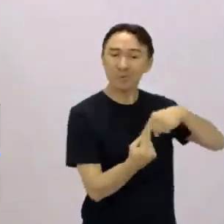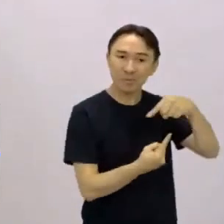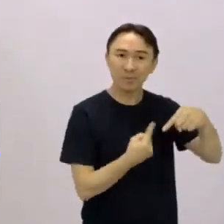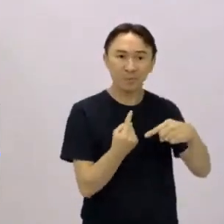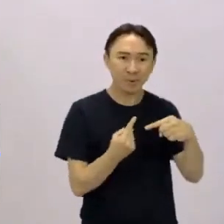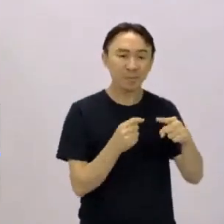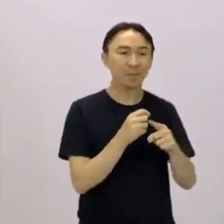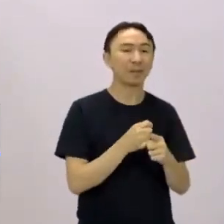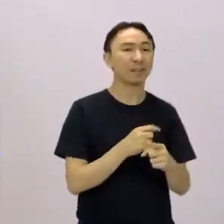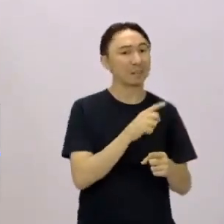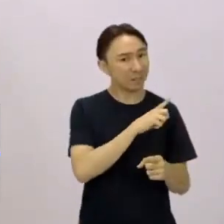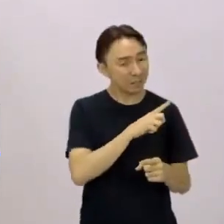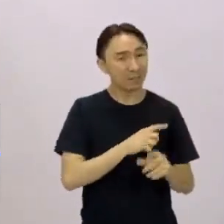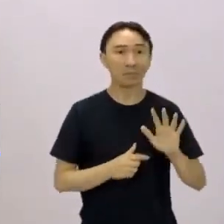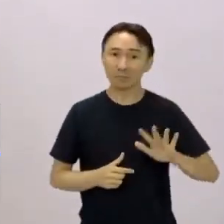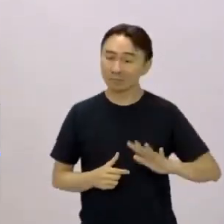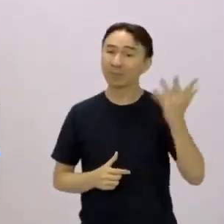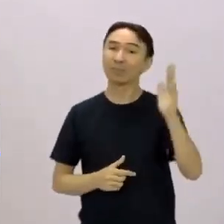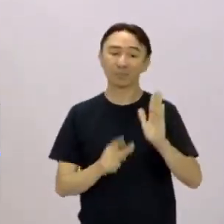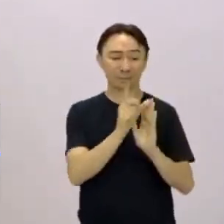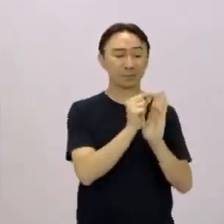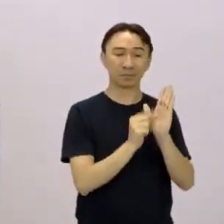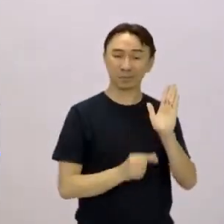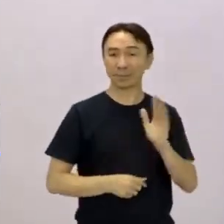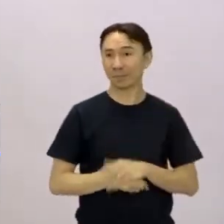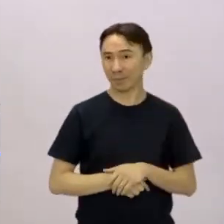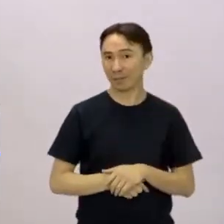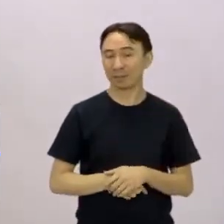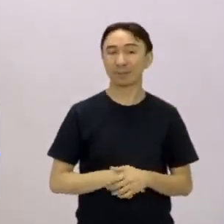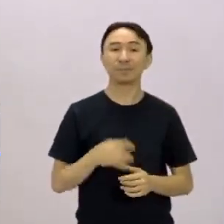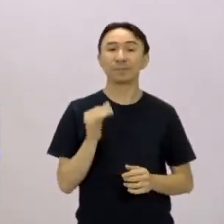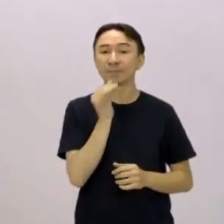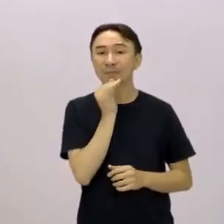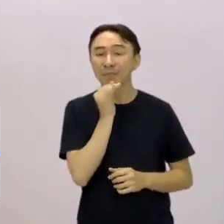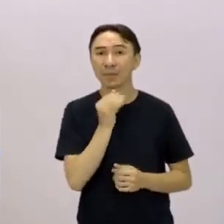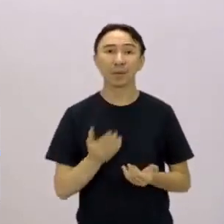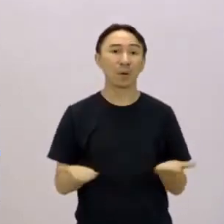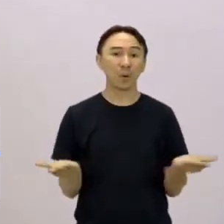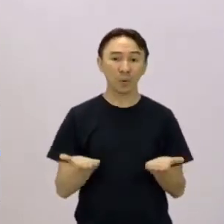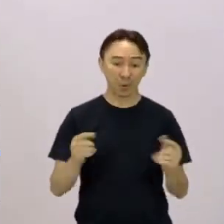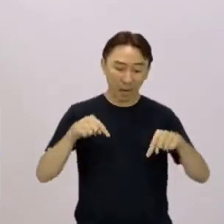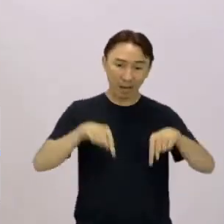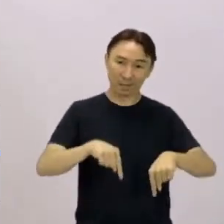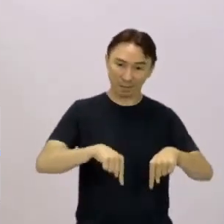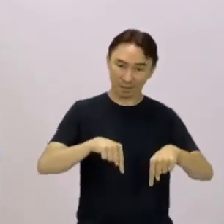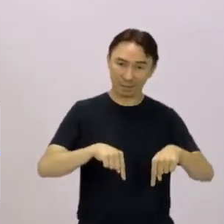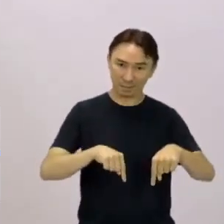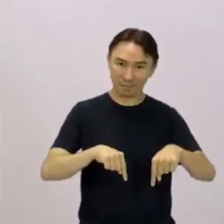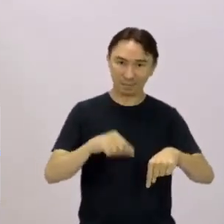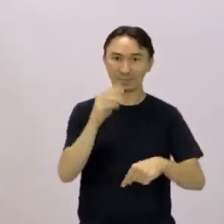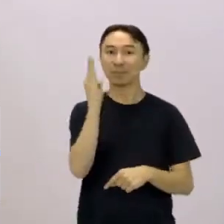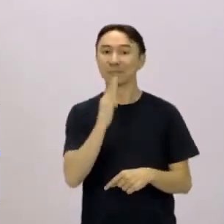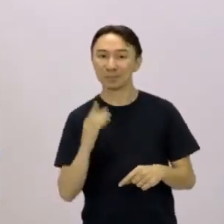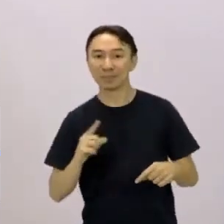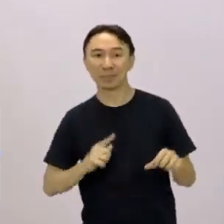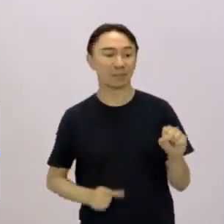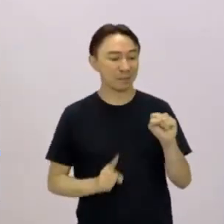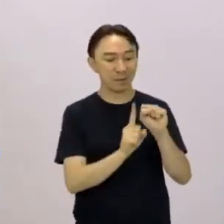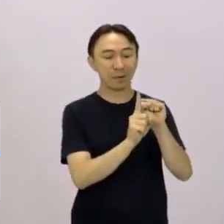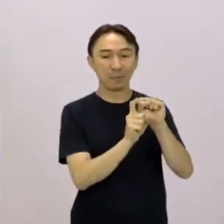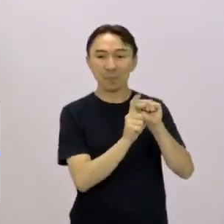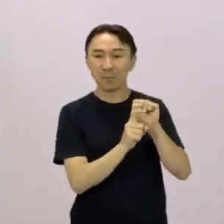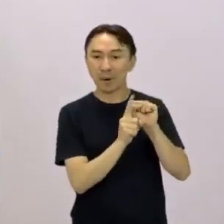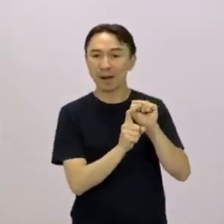que memes, por exemplo, fazem sentido no Brasil e não fazem em outros lugares do mundo, significa que são culturas digitais, é